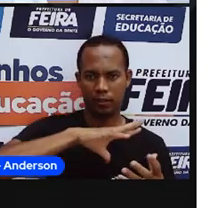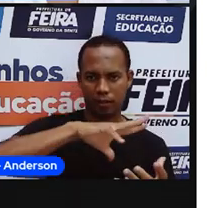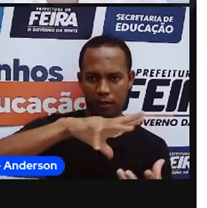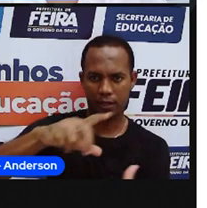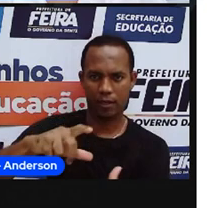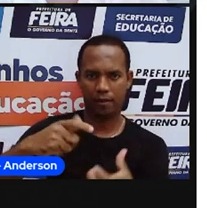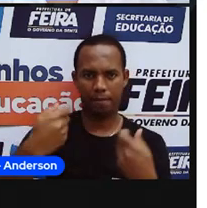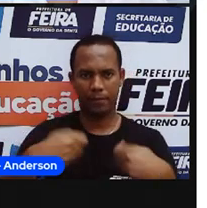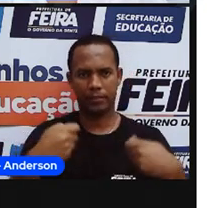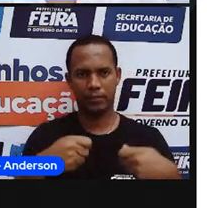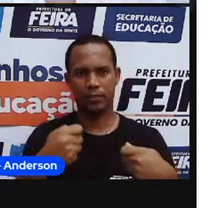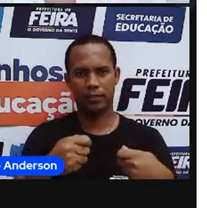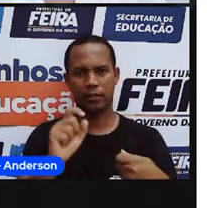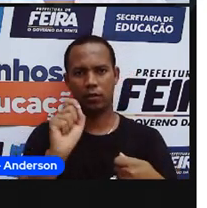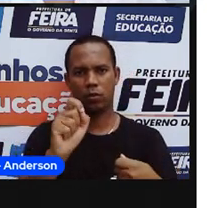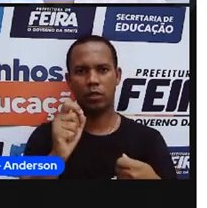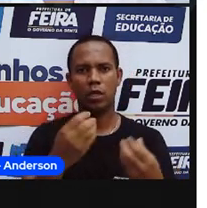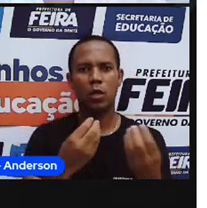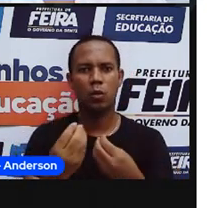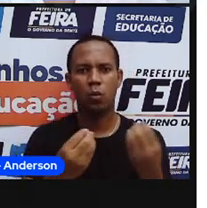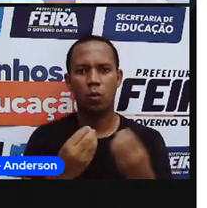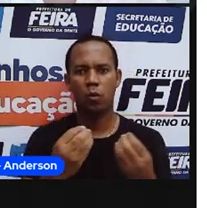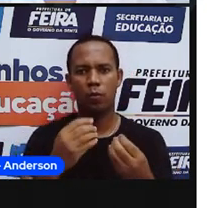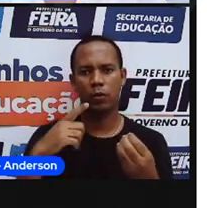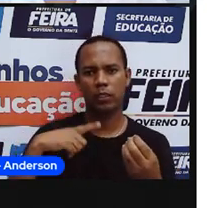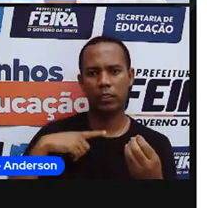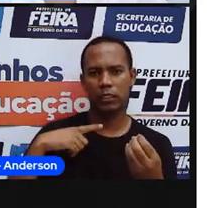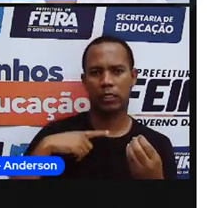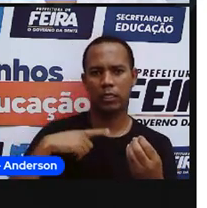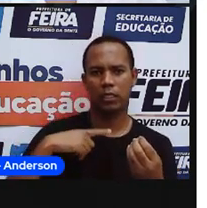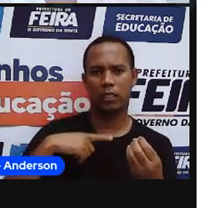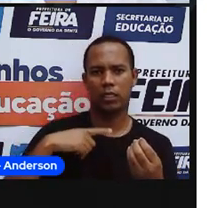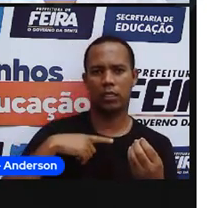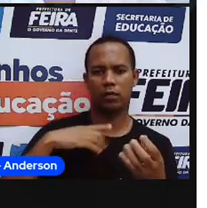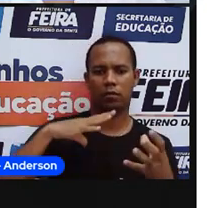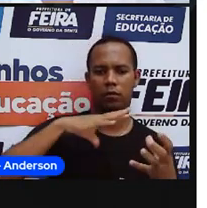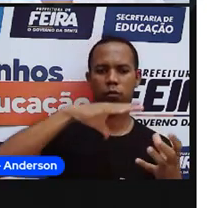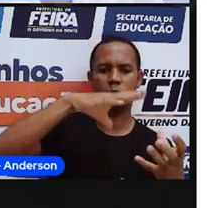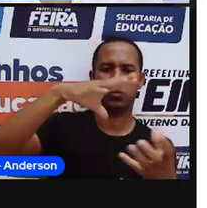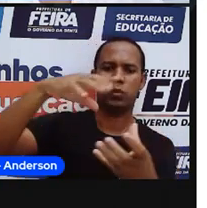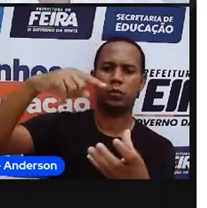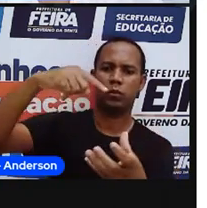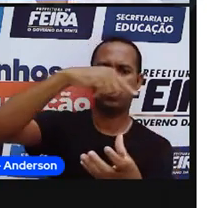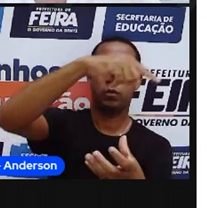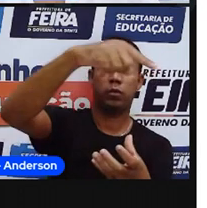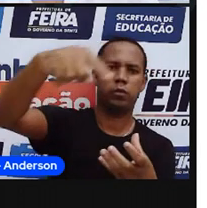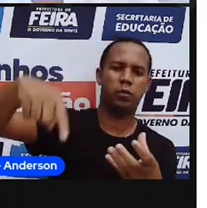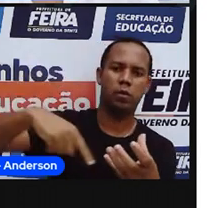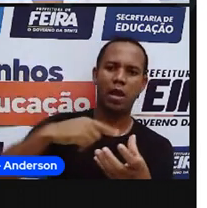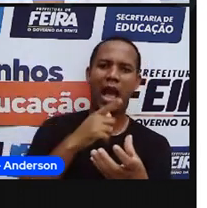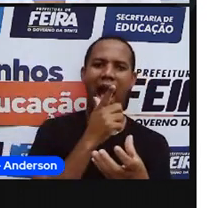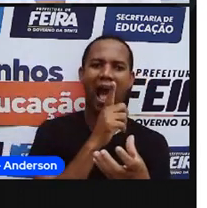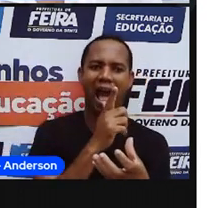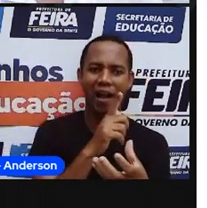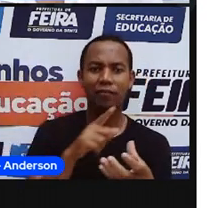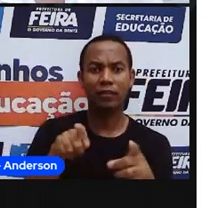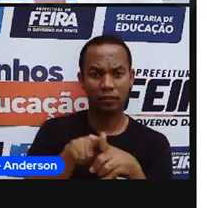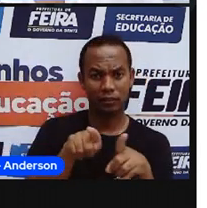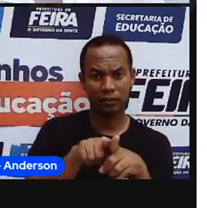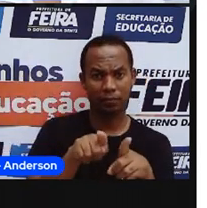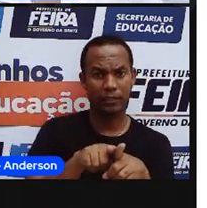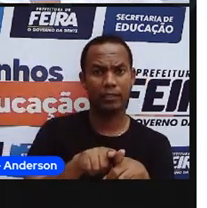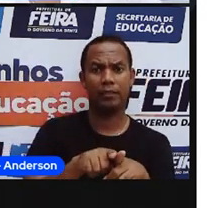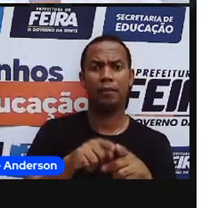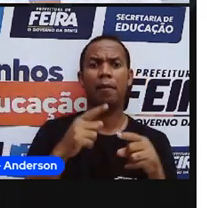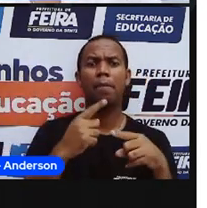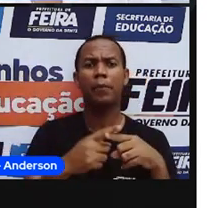condições necessárias, como a presença da atmosfera e de água em estado líquido, porque a gente sabe que sem